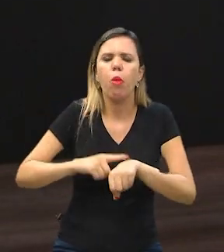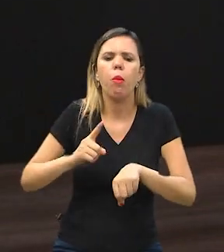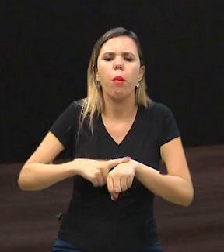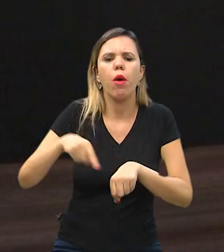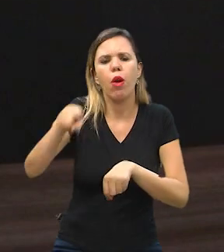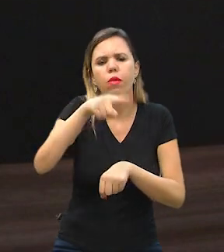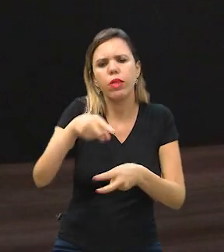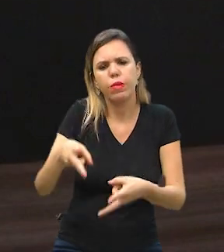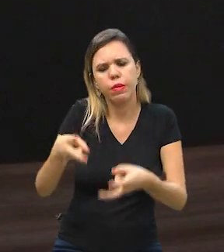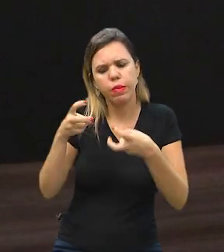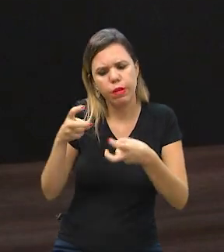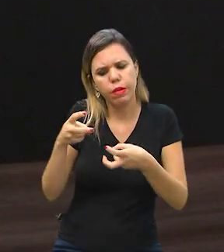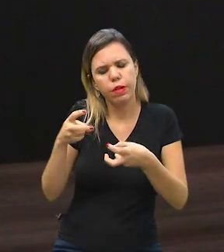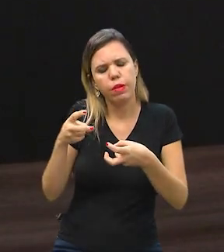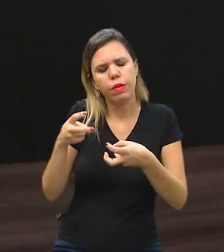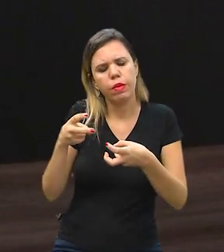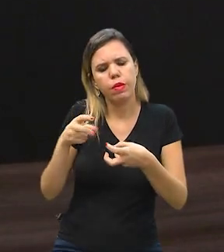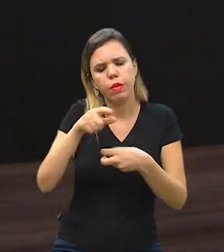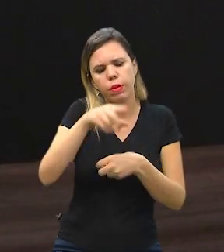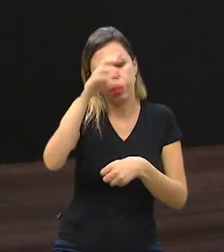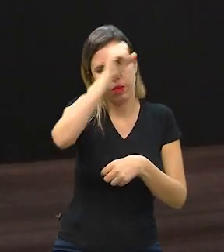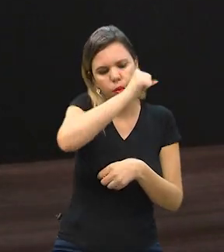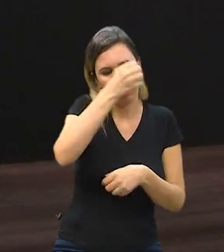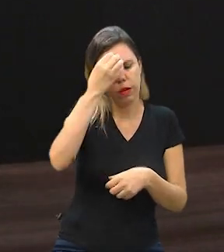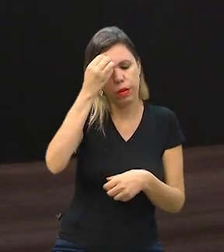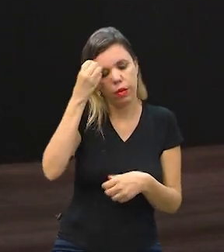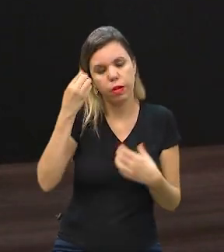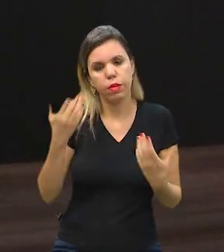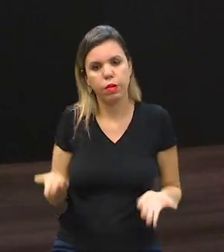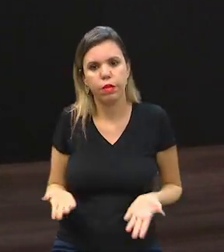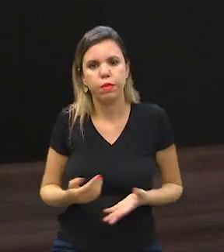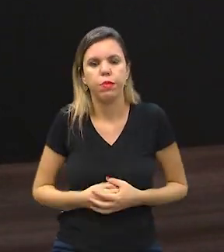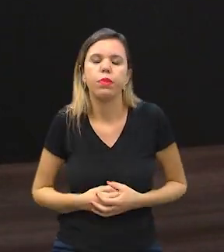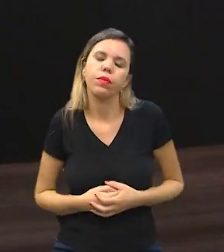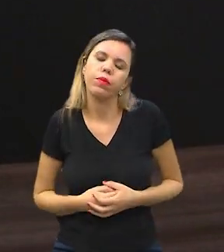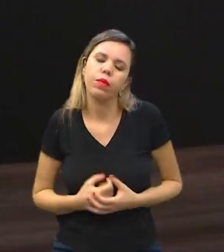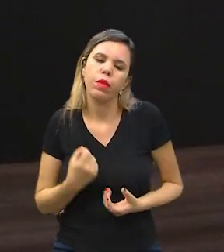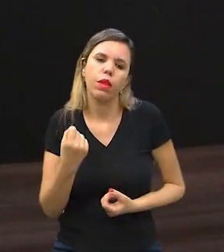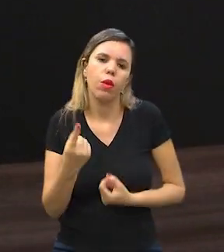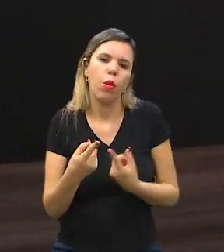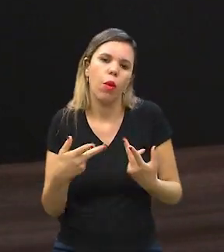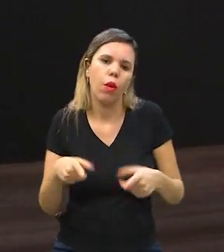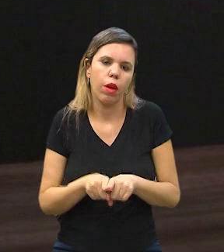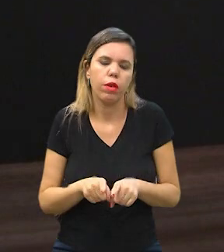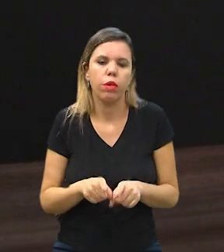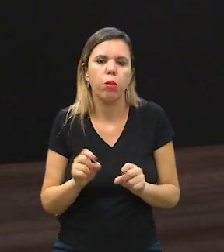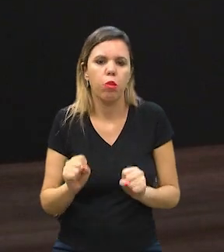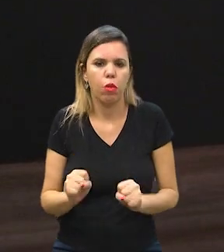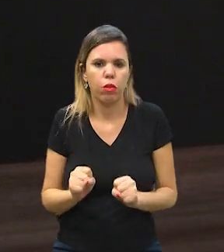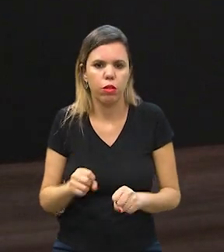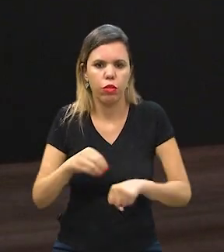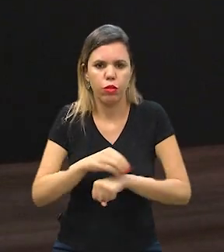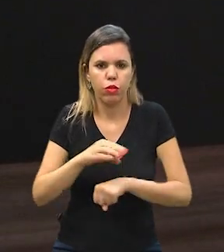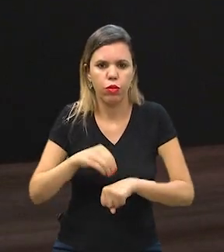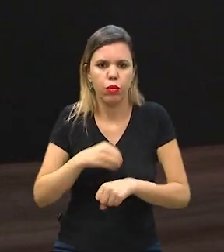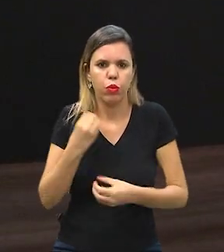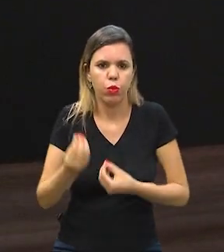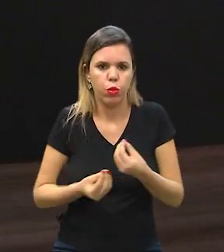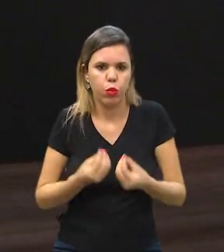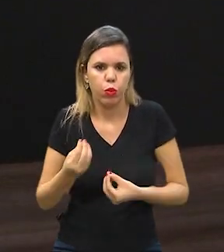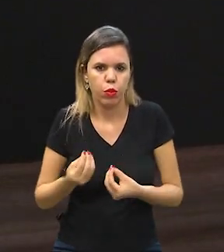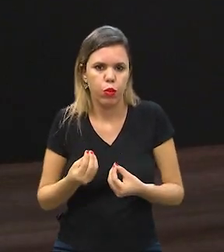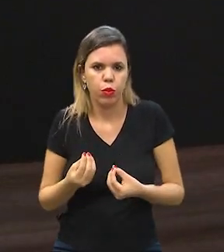que vocês perceberam que aquele aprendizado era algo que vocês poderiam trazer